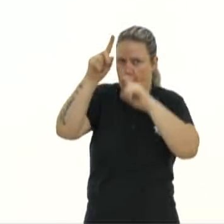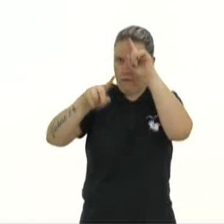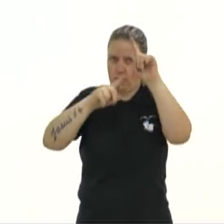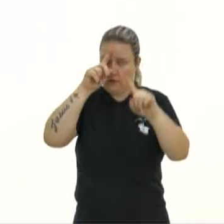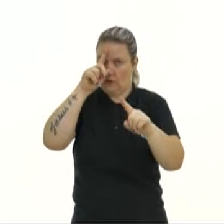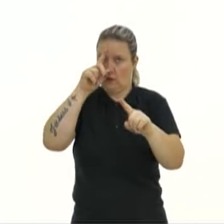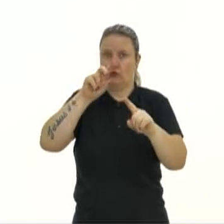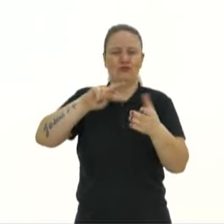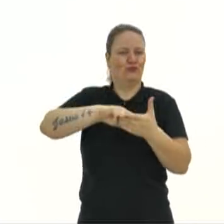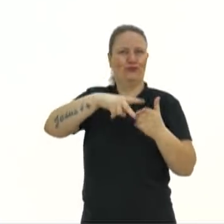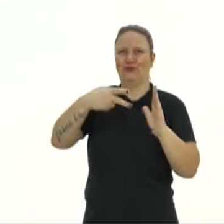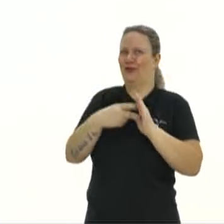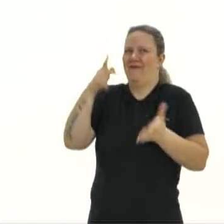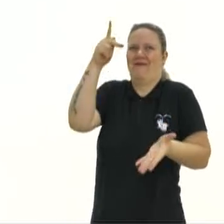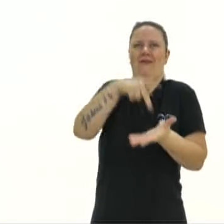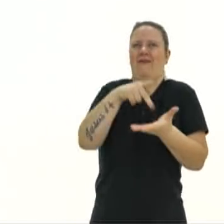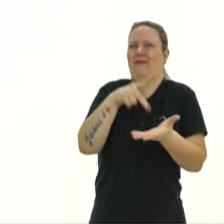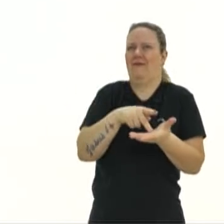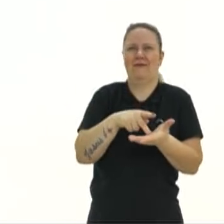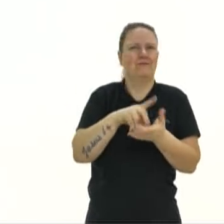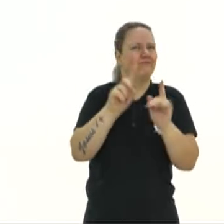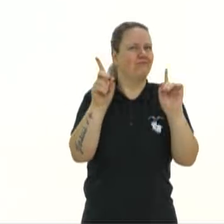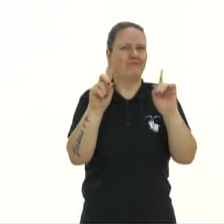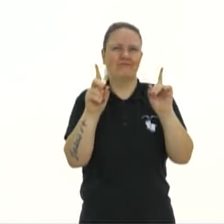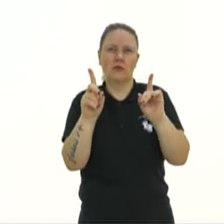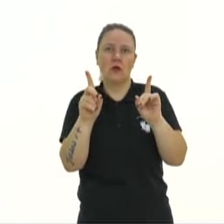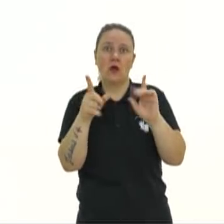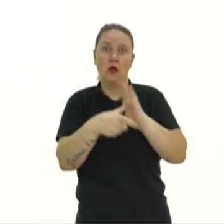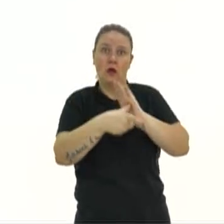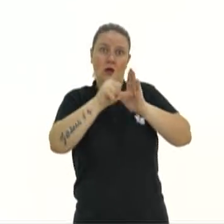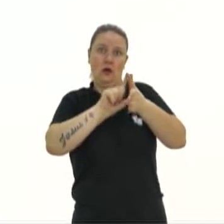Desenvolva o hábito de desconfiar e pesquisar.